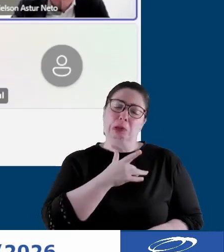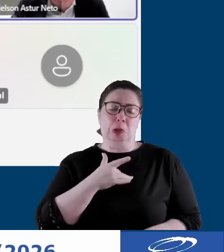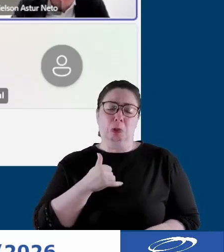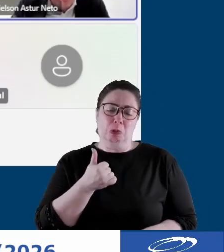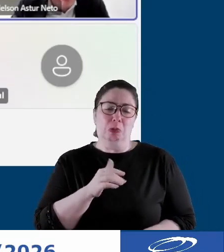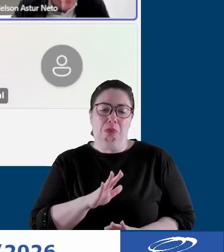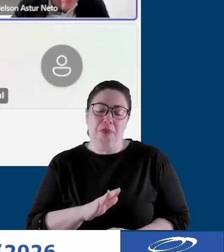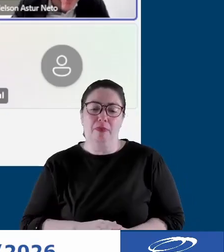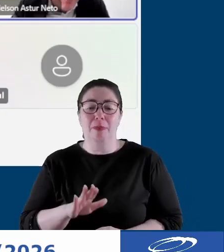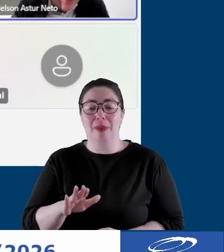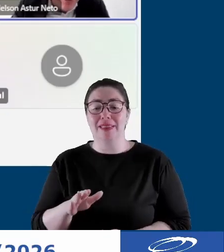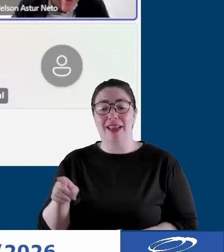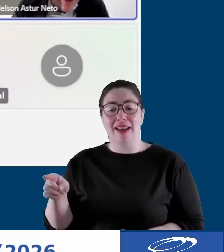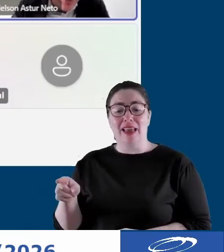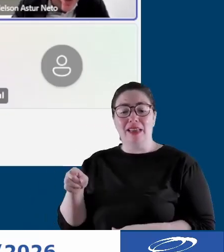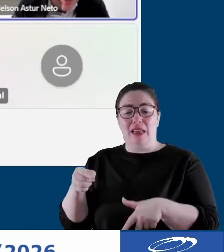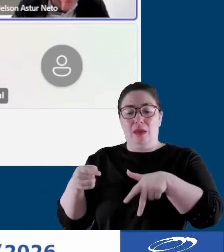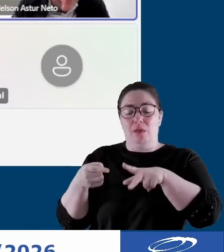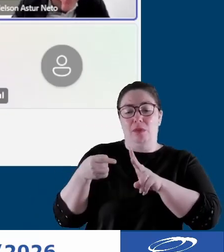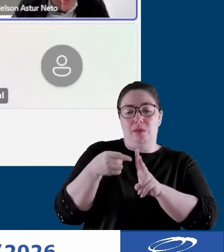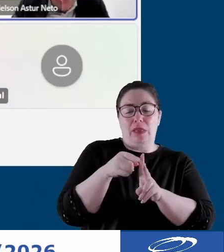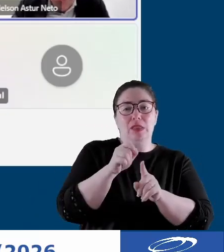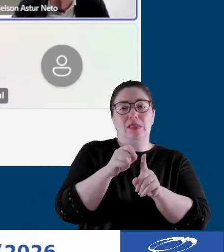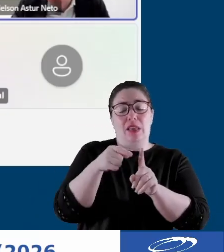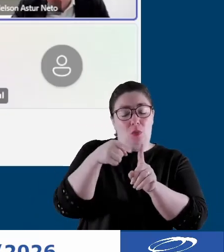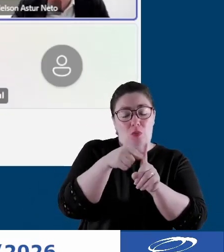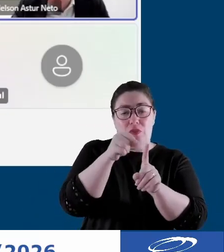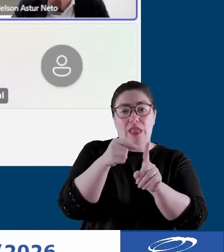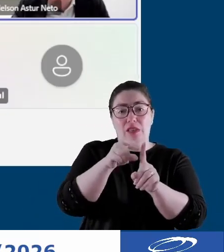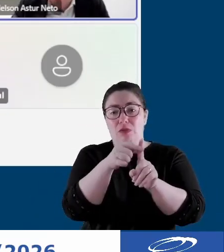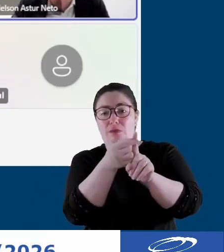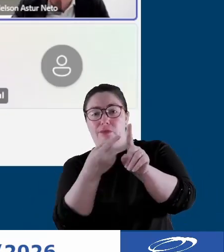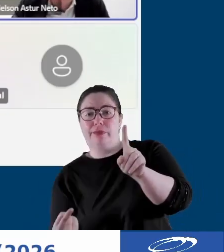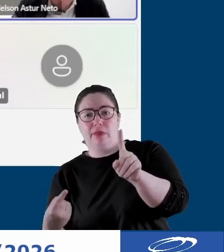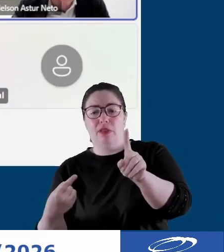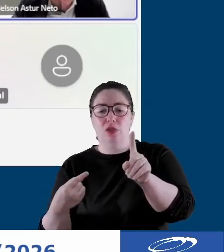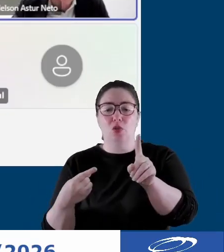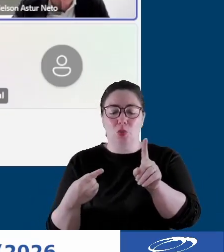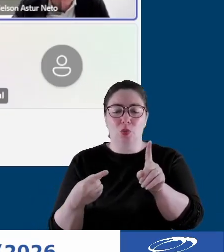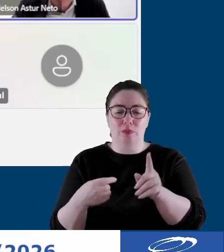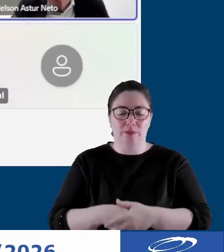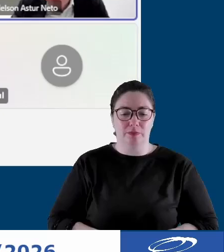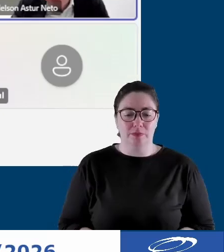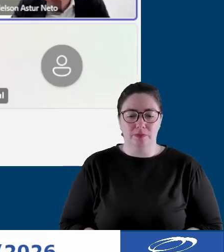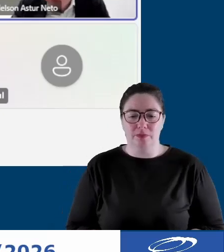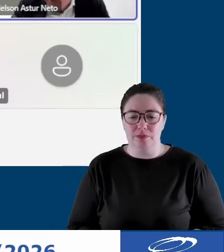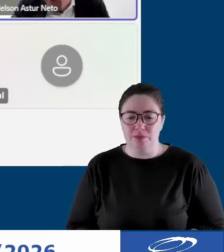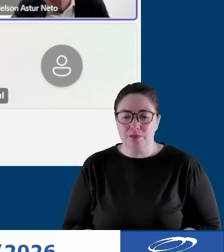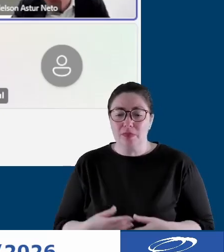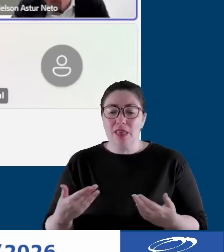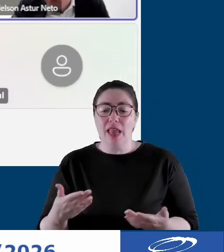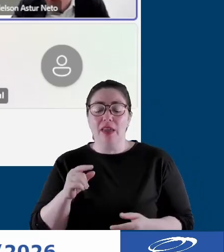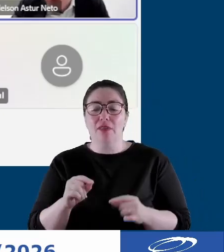aí soltura do nível adjacente e infecção que acometeu o nível acima da fixação e